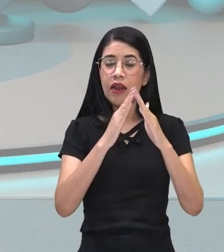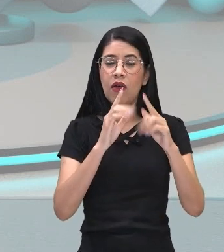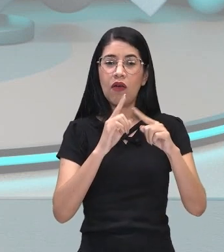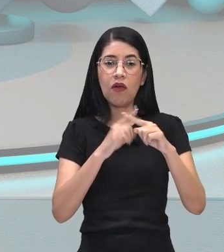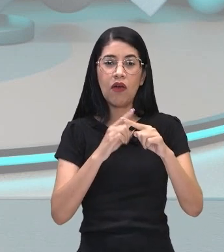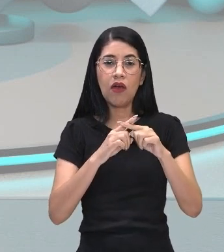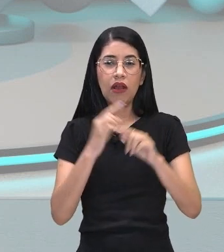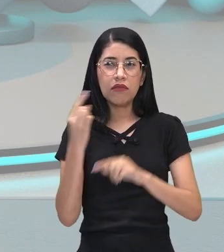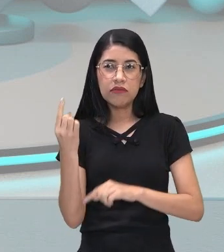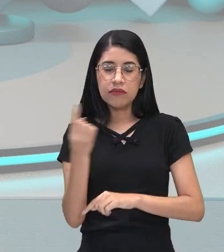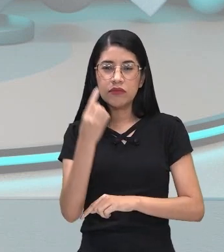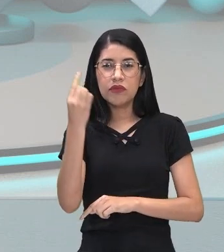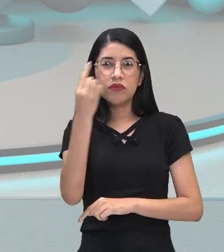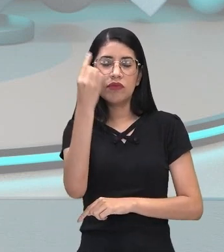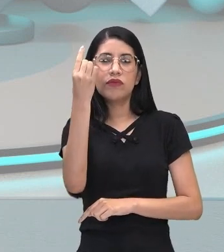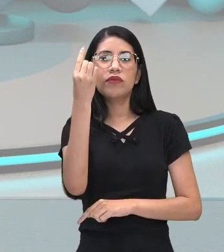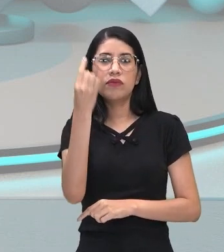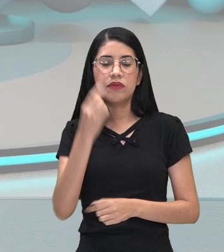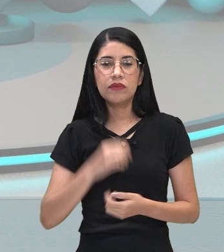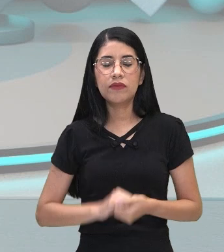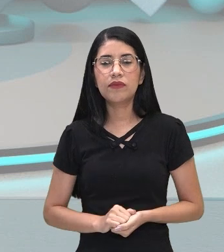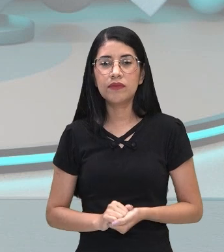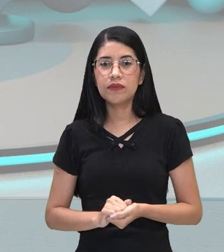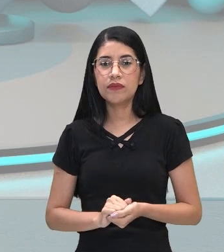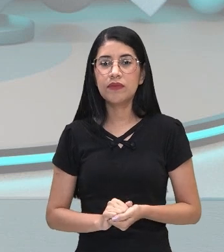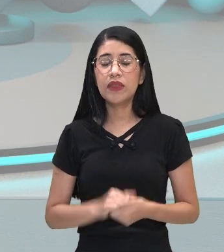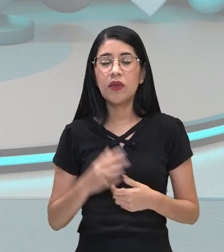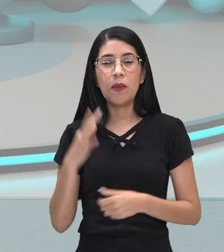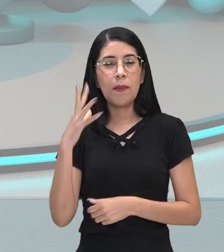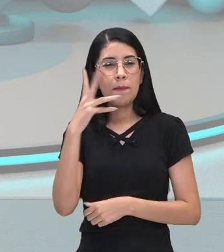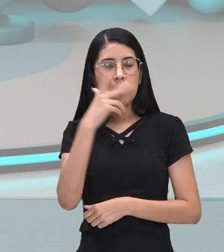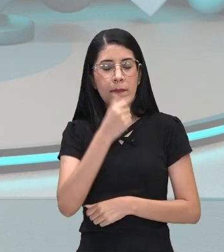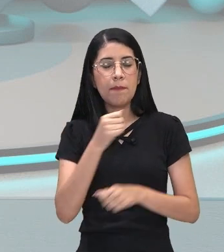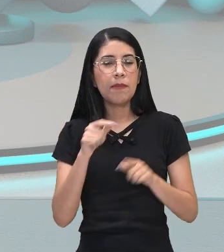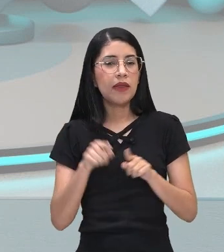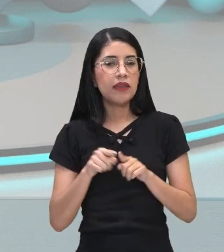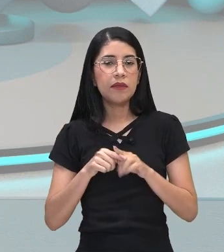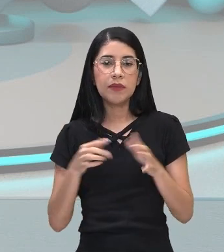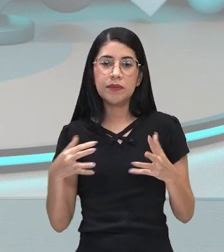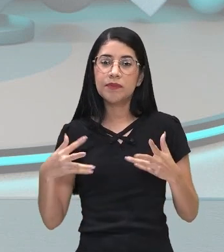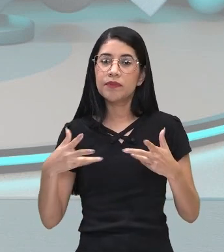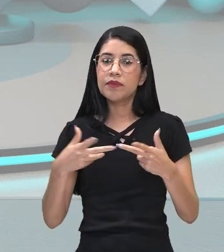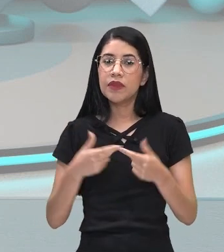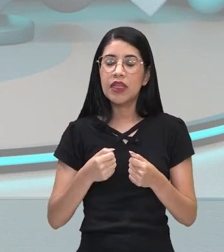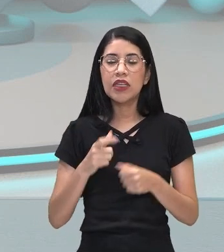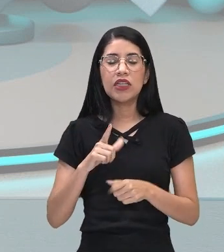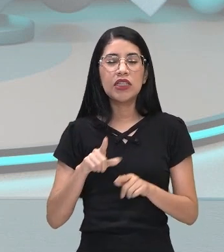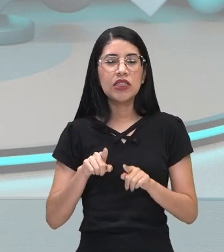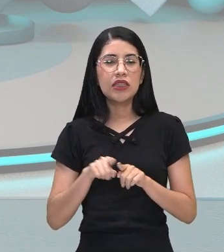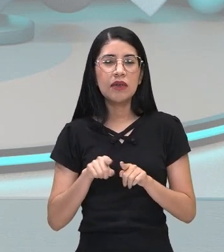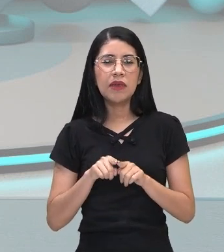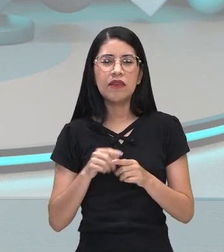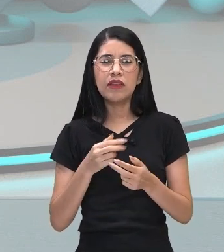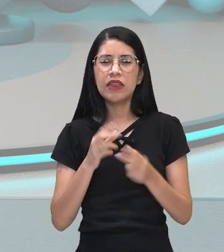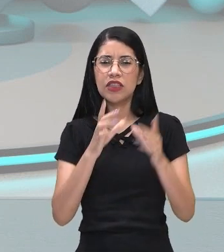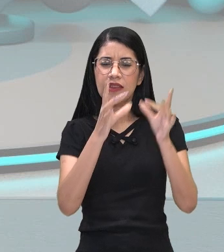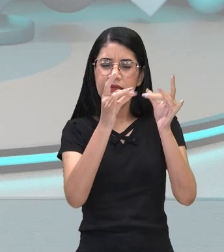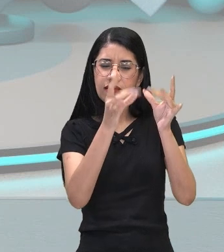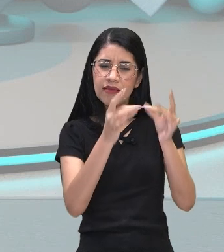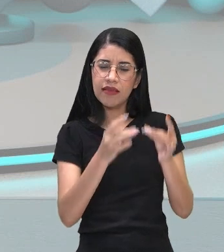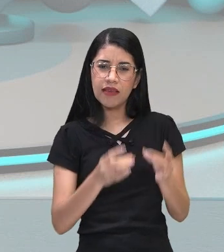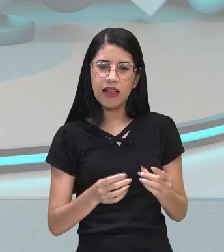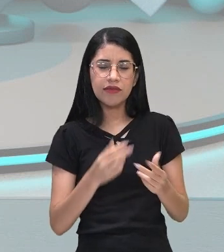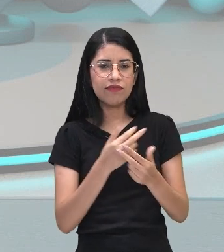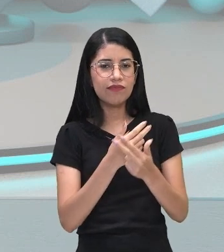muito altas, com a beleza era riquíssima em detalhes. Então,